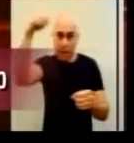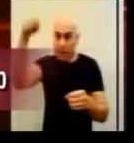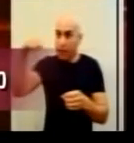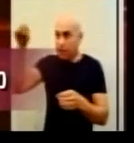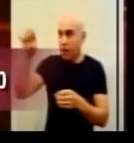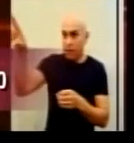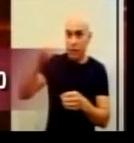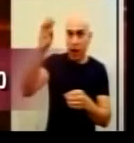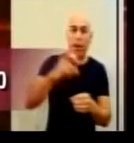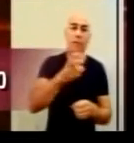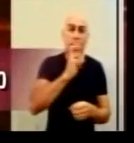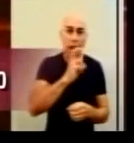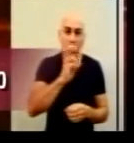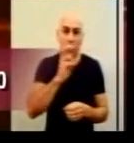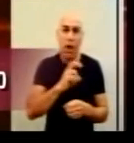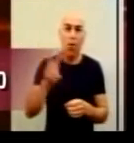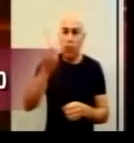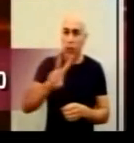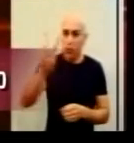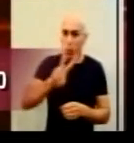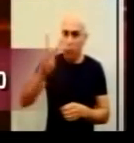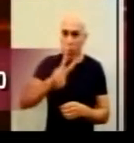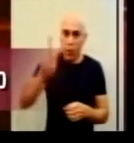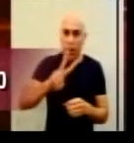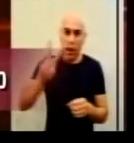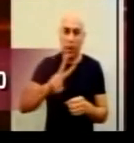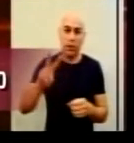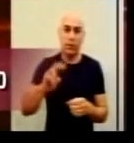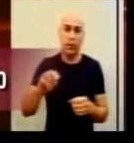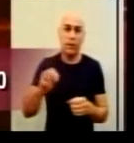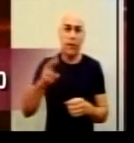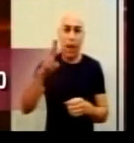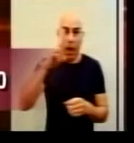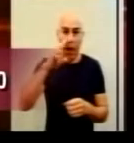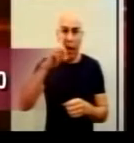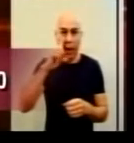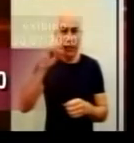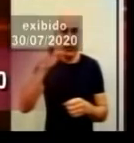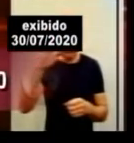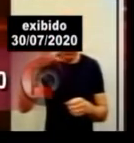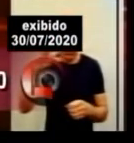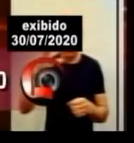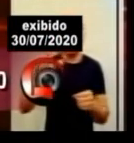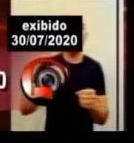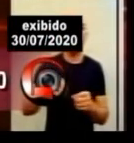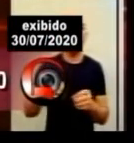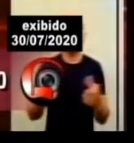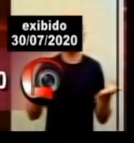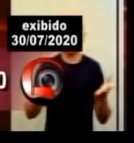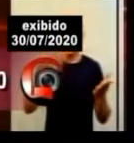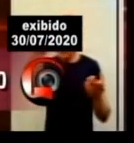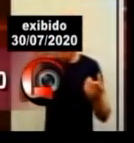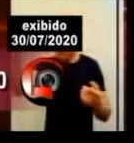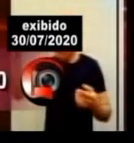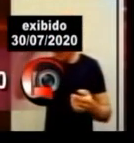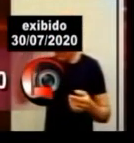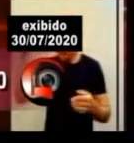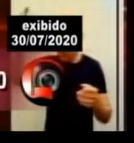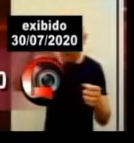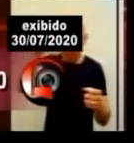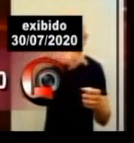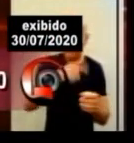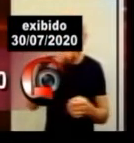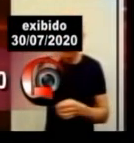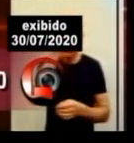redor, né, Mirassol, Votuporanga, Catanduva, Badibacite. Então, os pacientes da nossa região internam aqui no hospital de